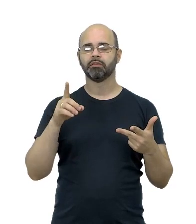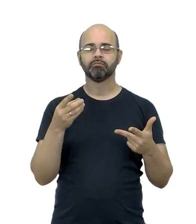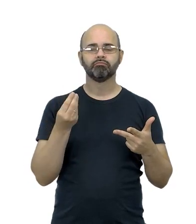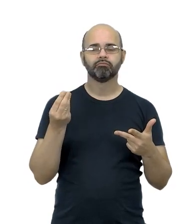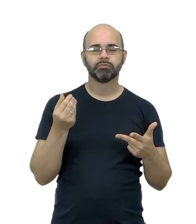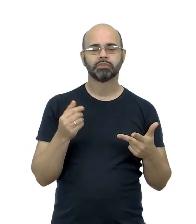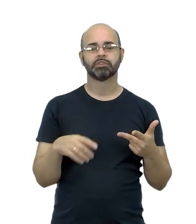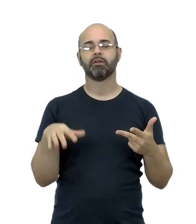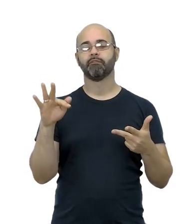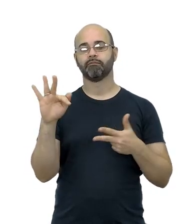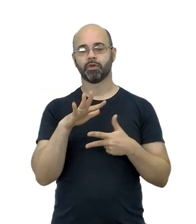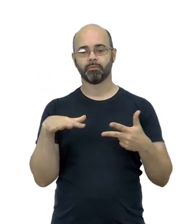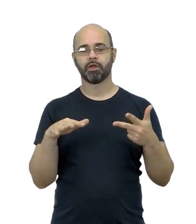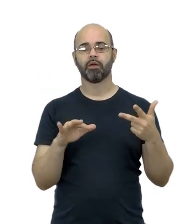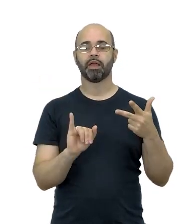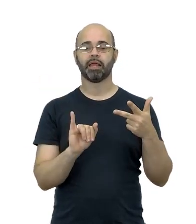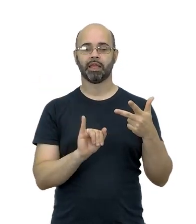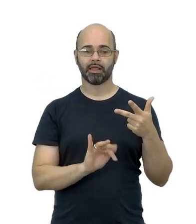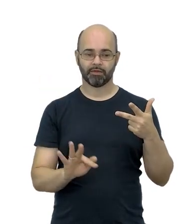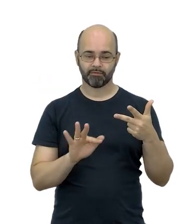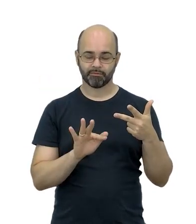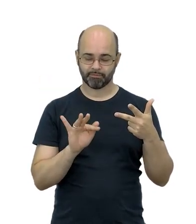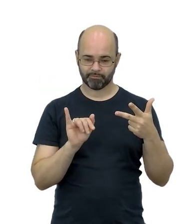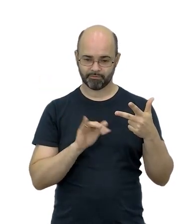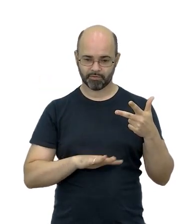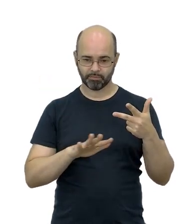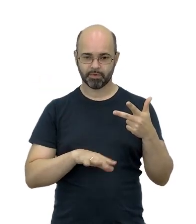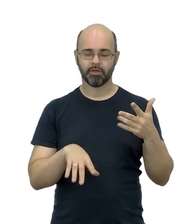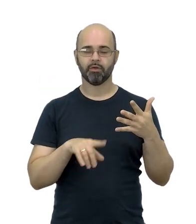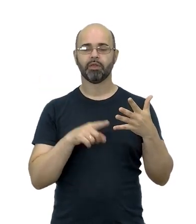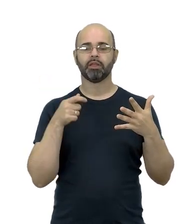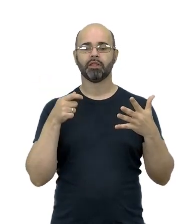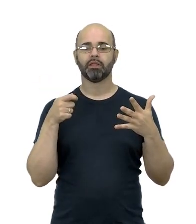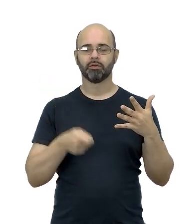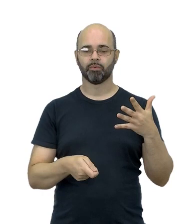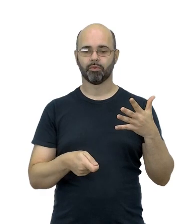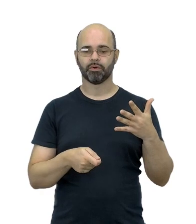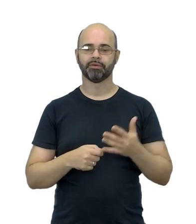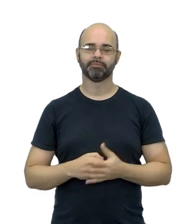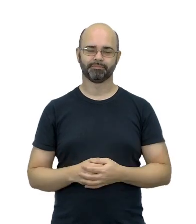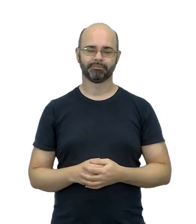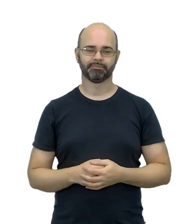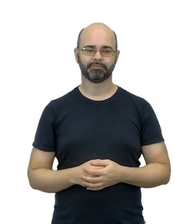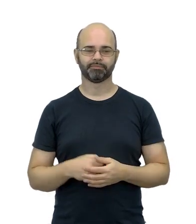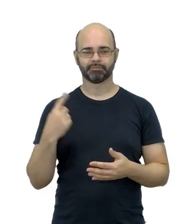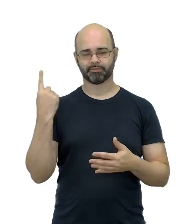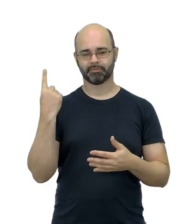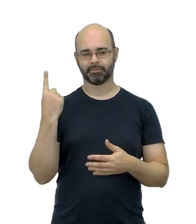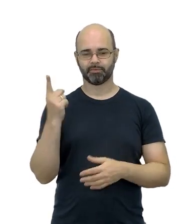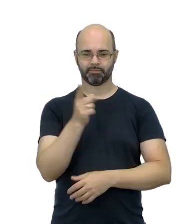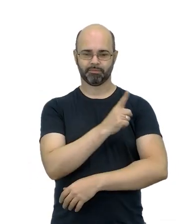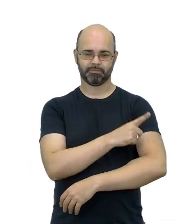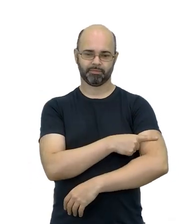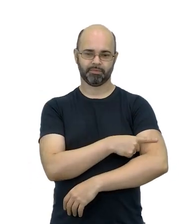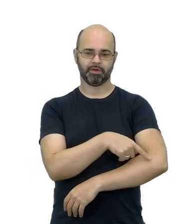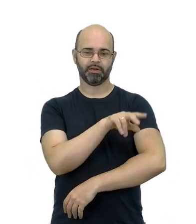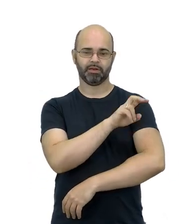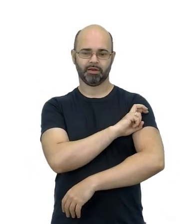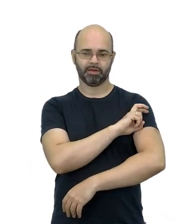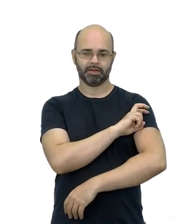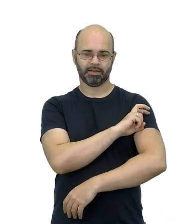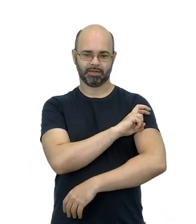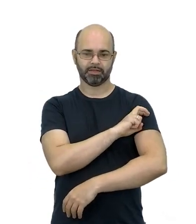formal e o rigor. Para os alunos dessa fase inicial aqui, ou seja, do 1º ao 5º ano, a gente vai